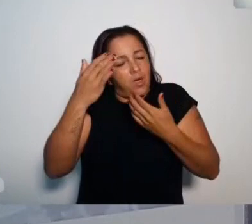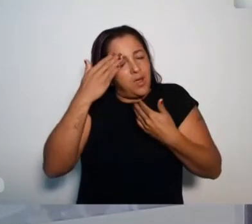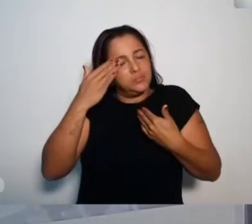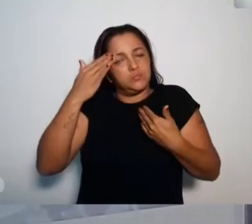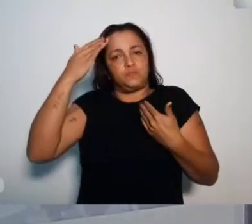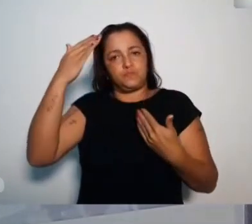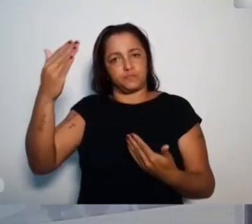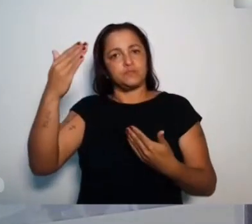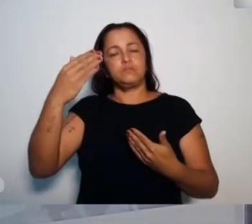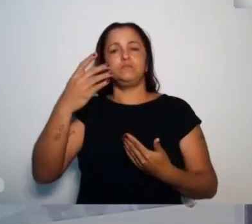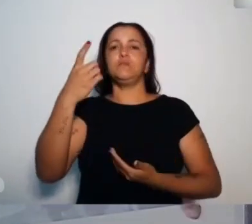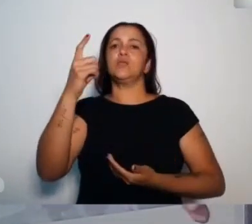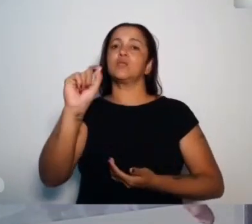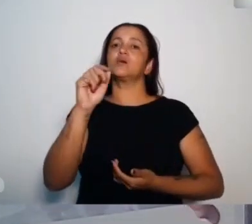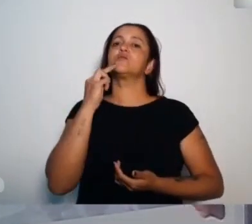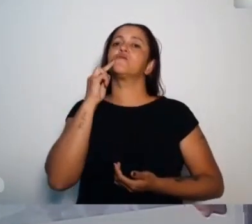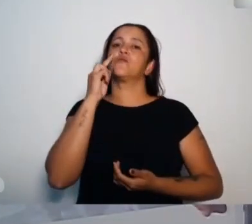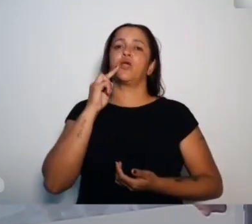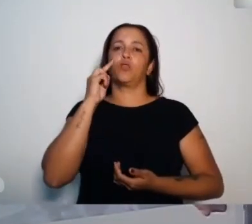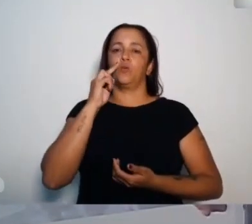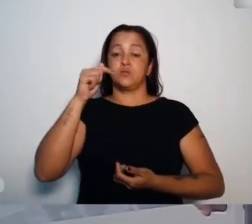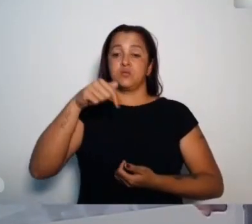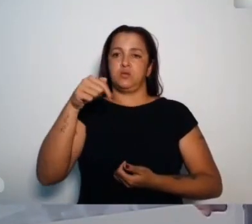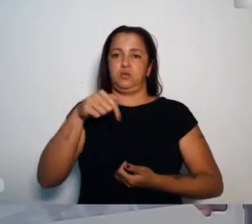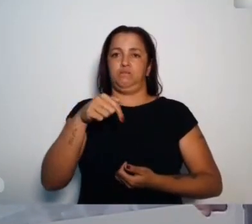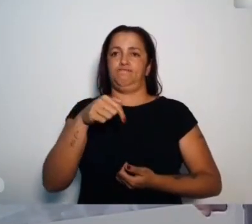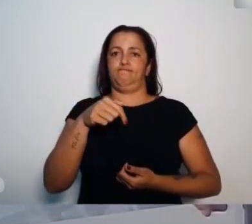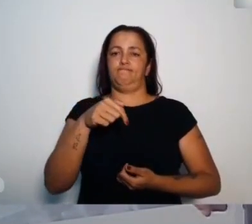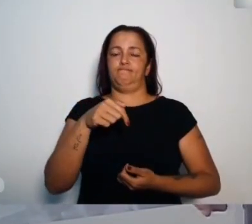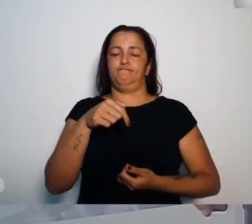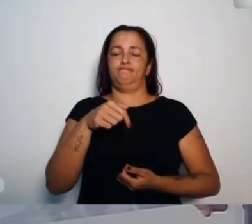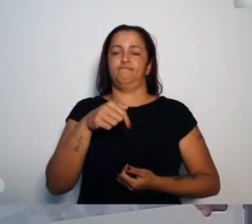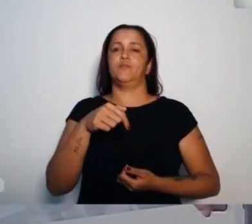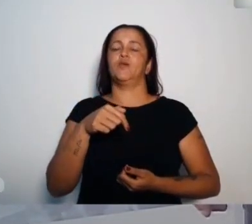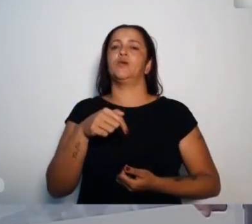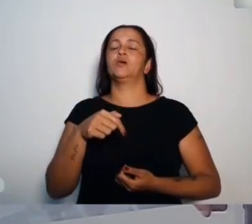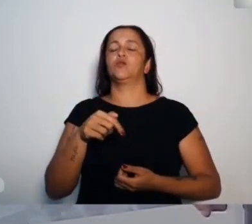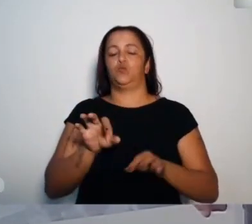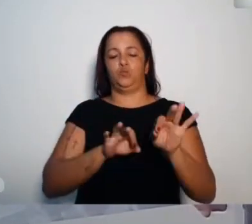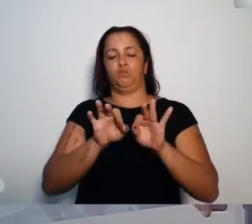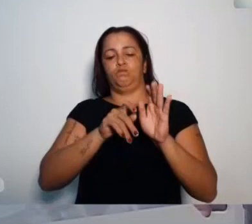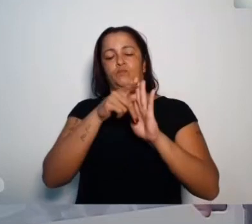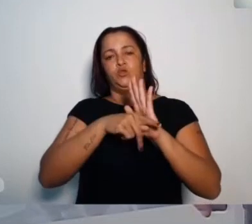os 10 vereadores desta casa. Um projeto de lei,